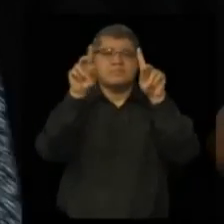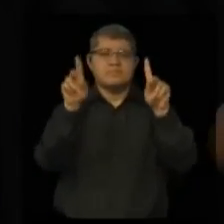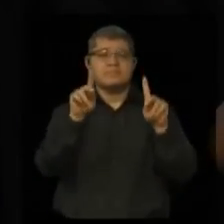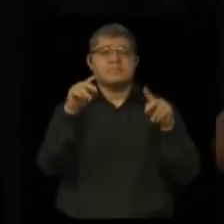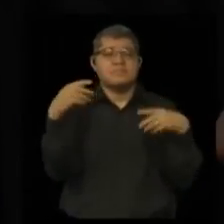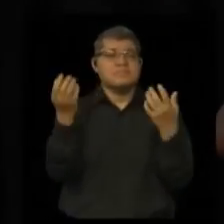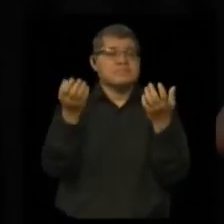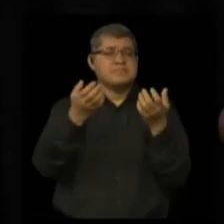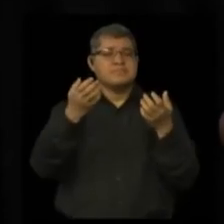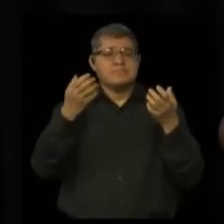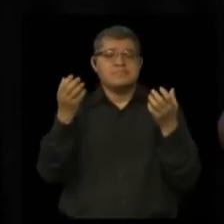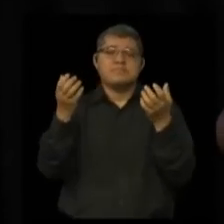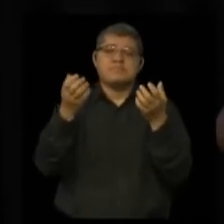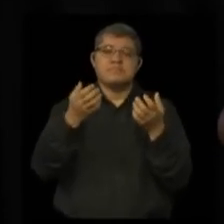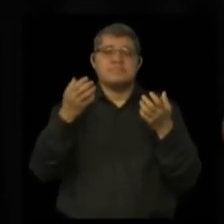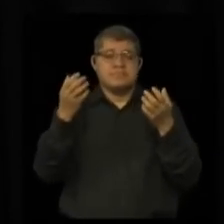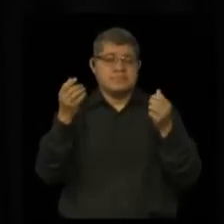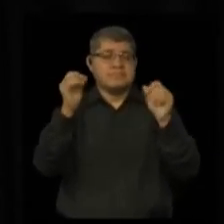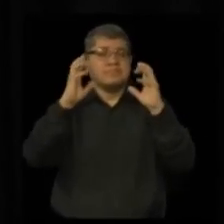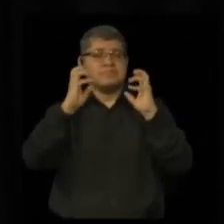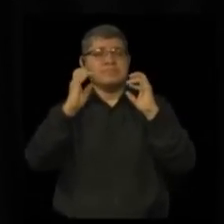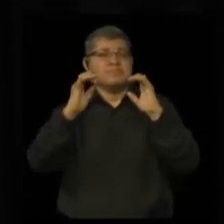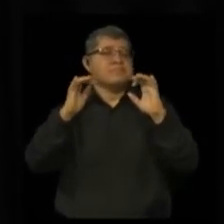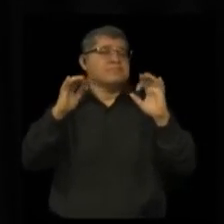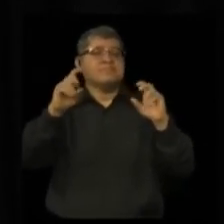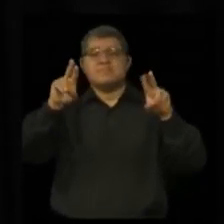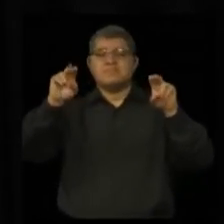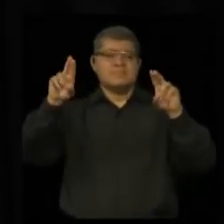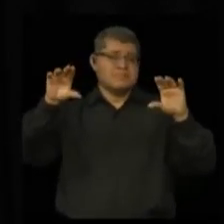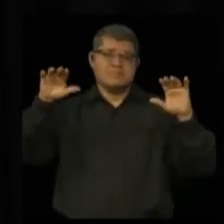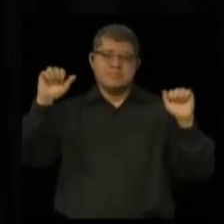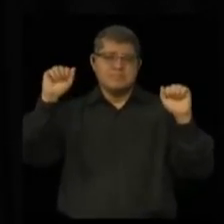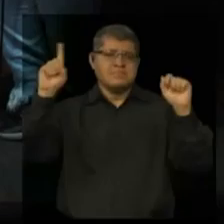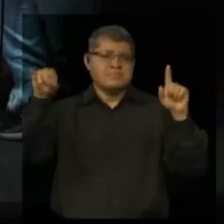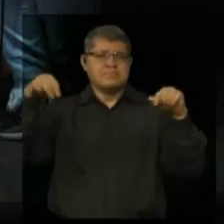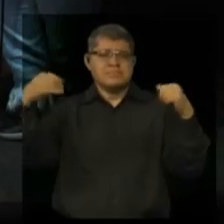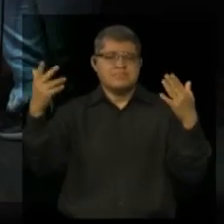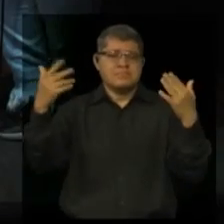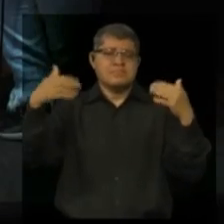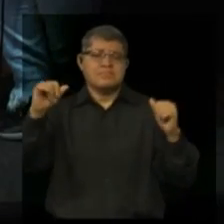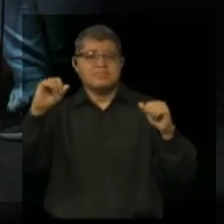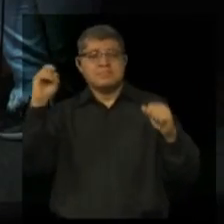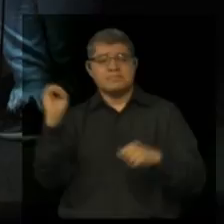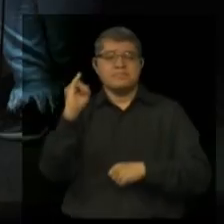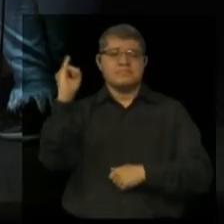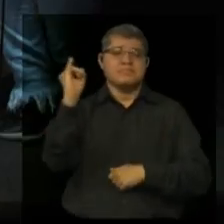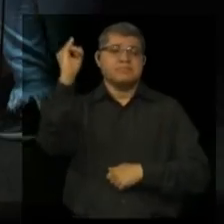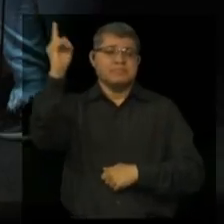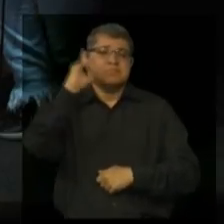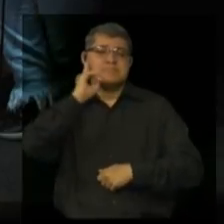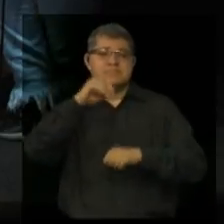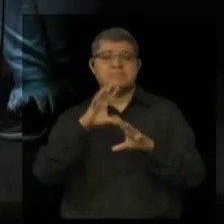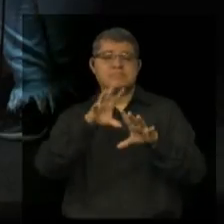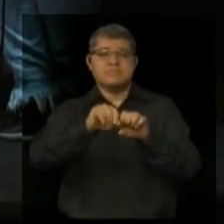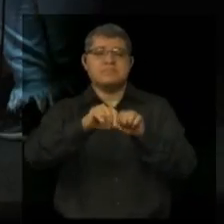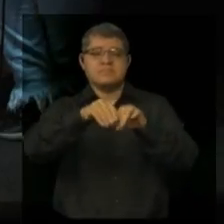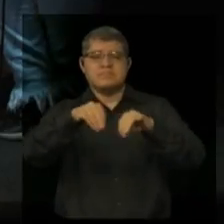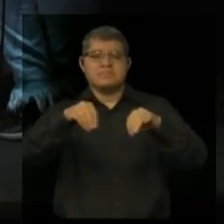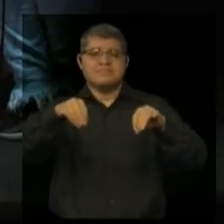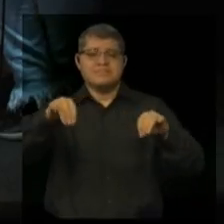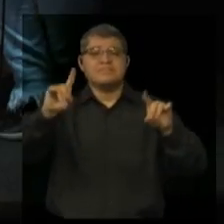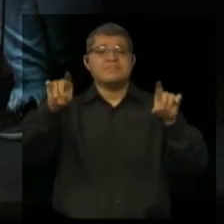paz, guerra jamais. O importante na posse da